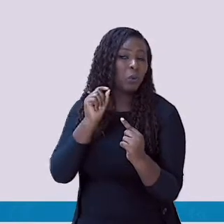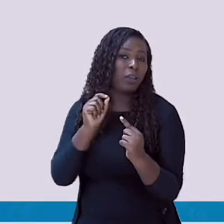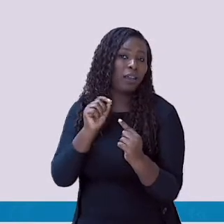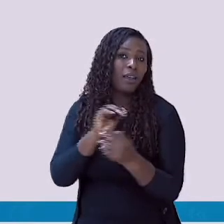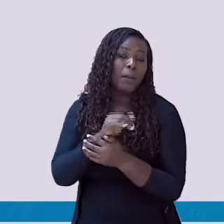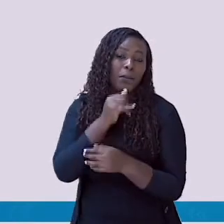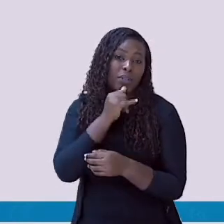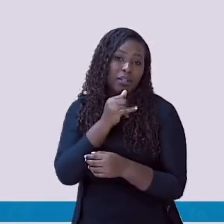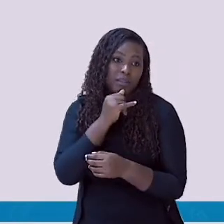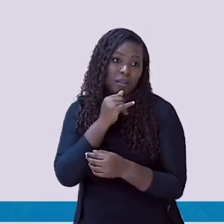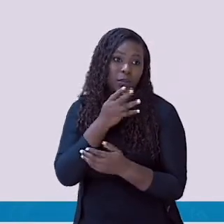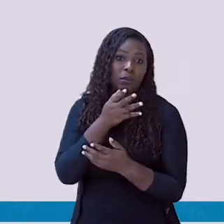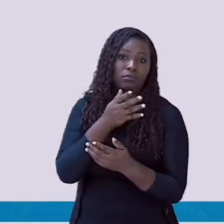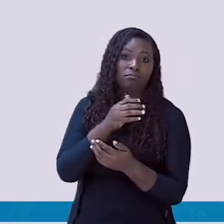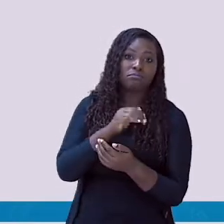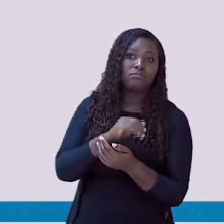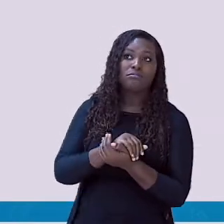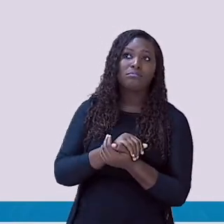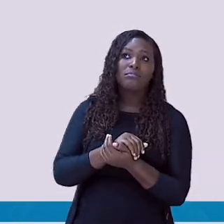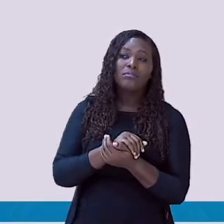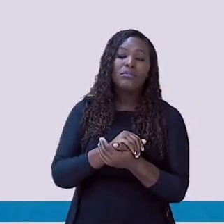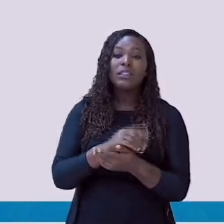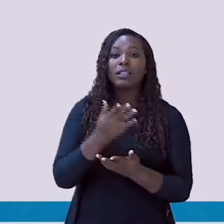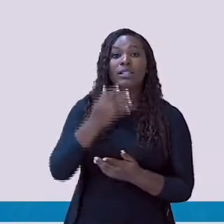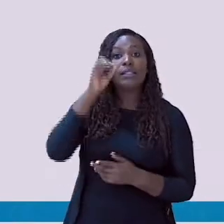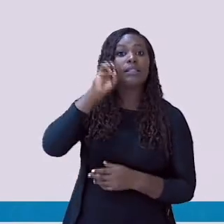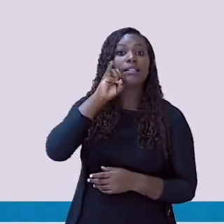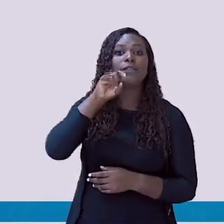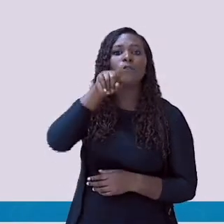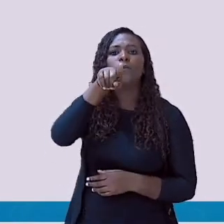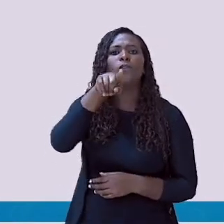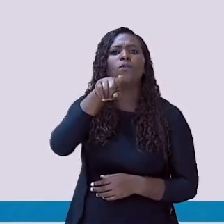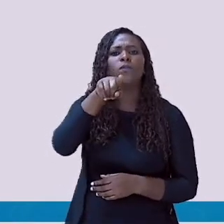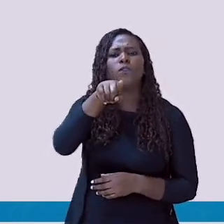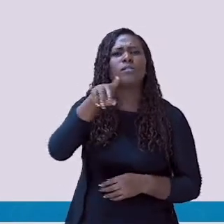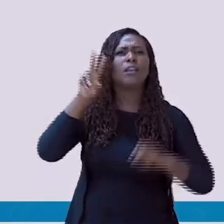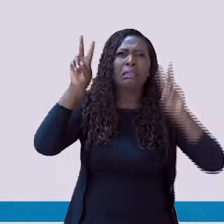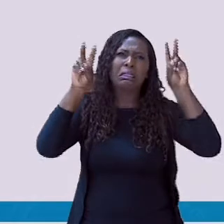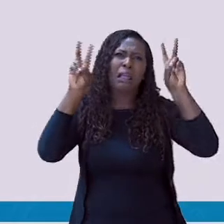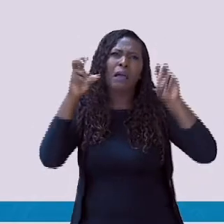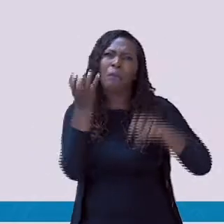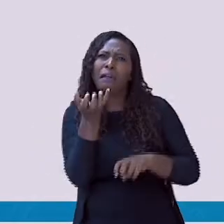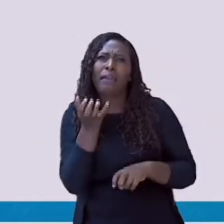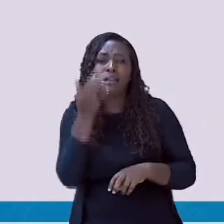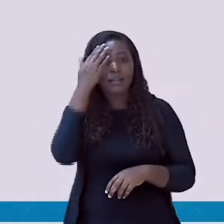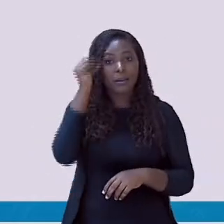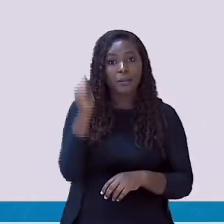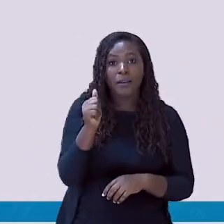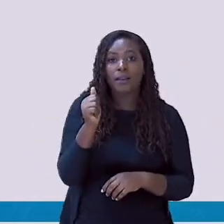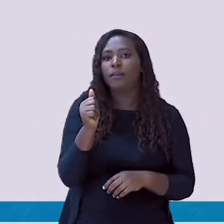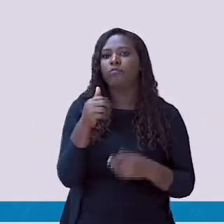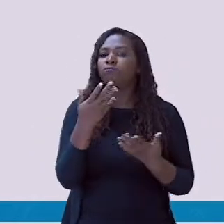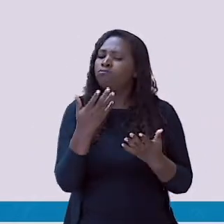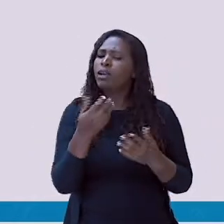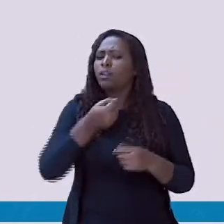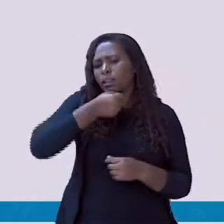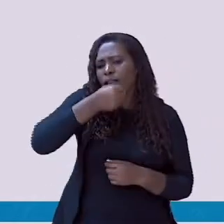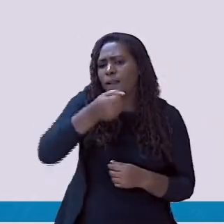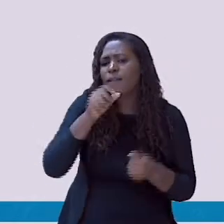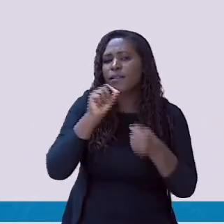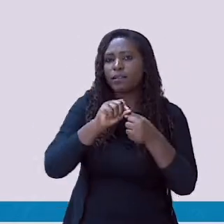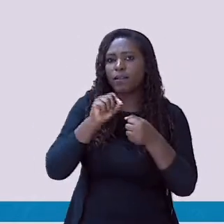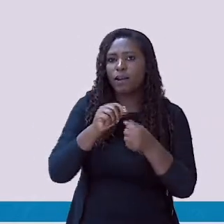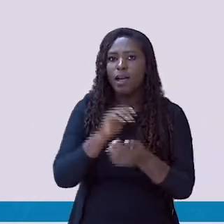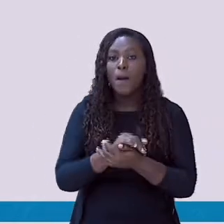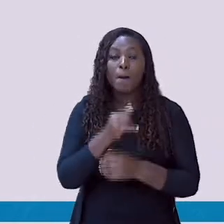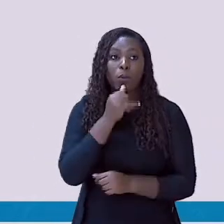em vários formatos. Depende do que eu quero saber. Eu não citei agora há pouco que quando eu chego, né, em uma